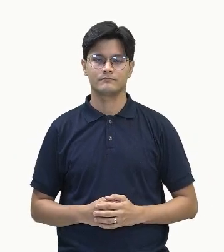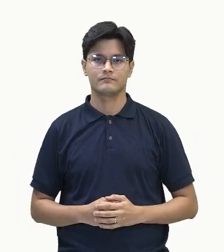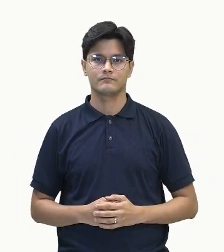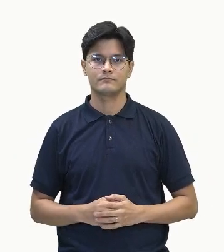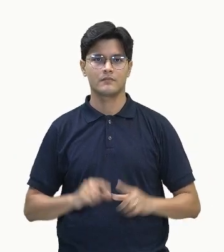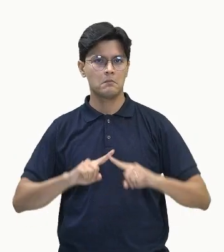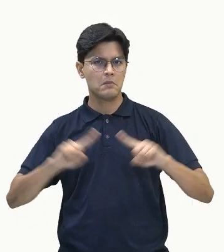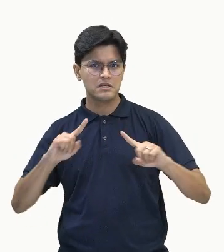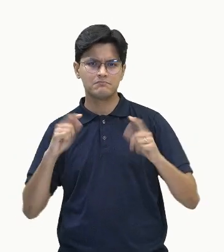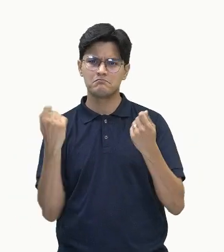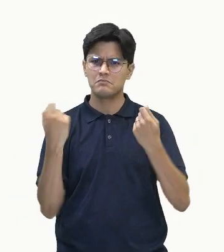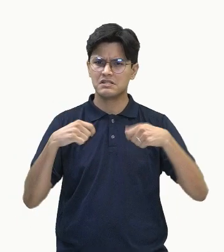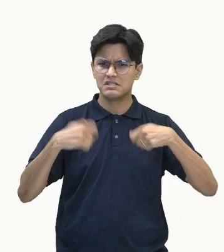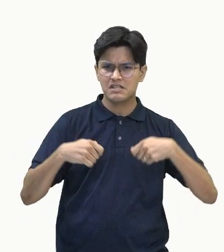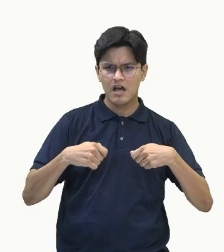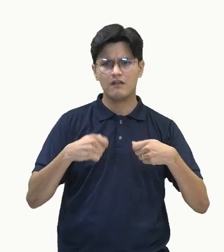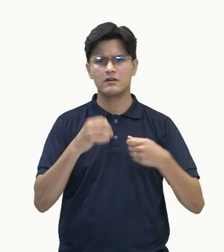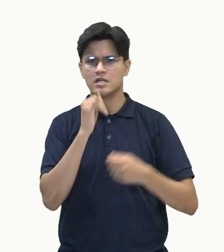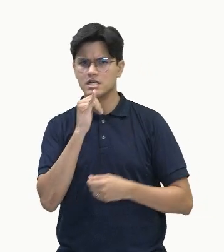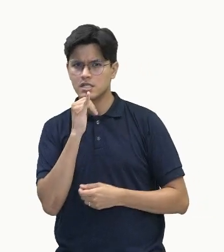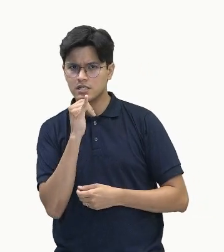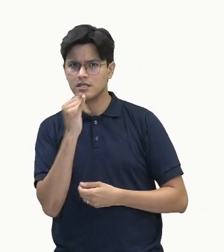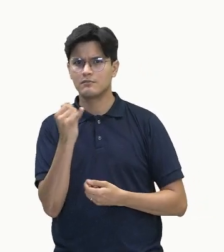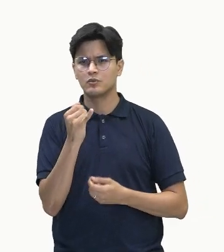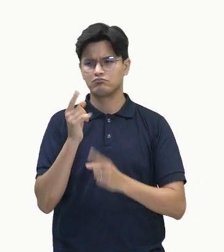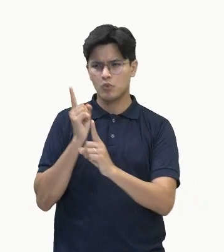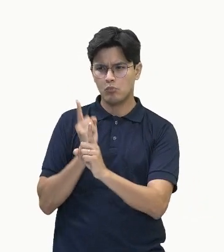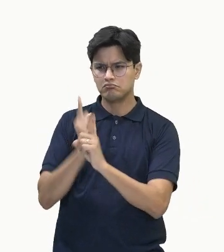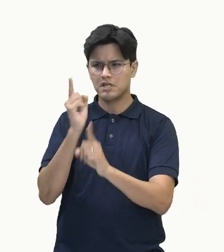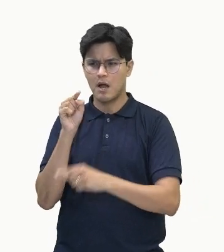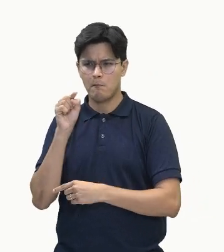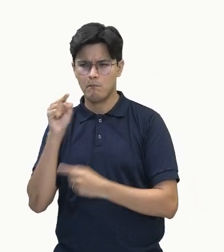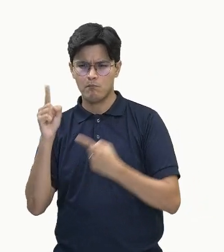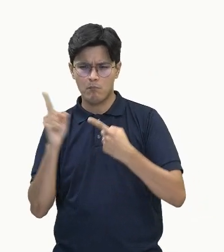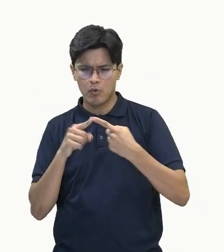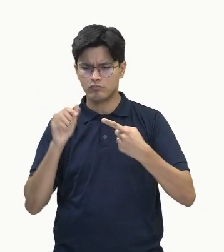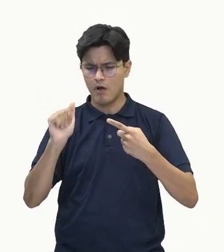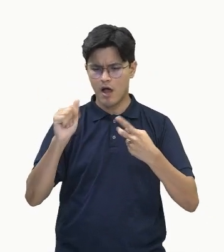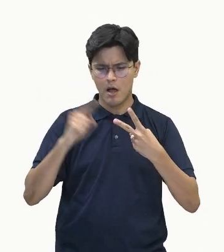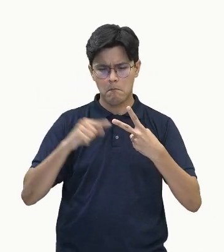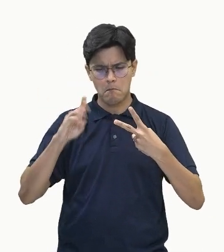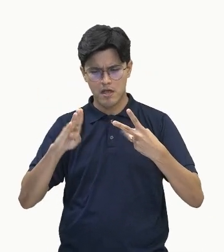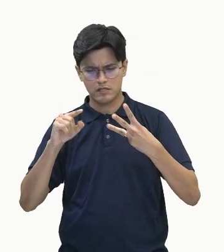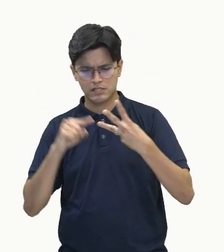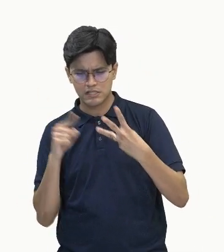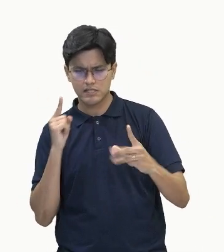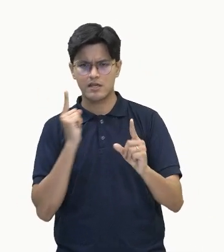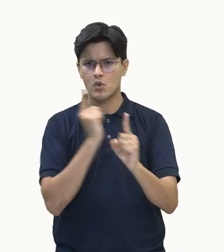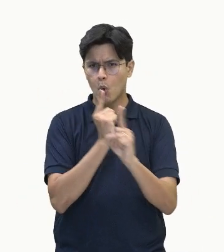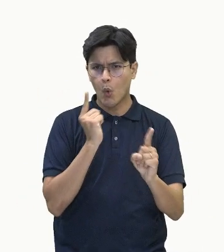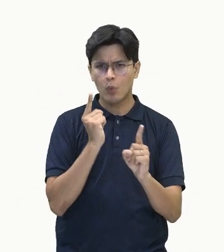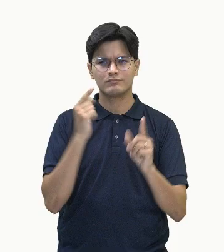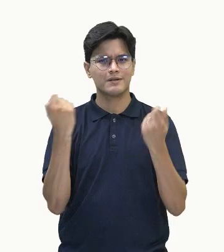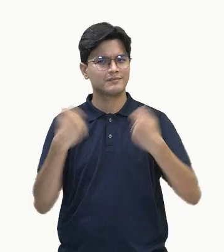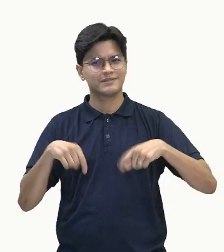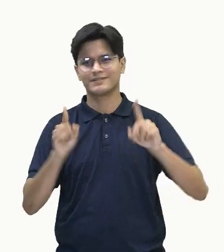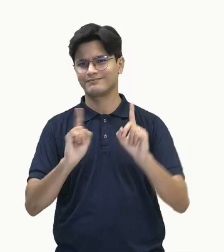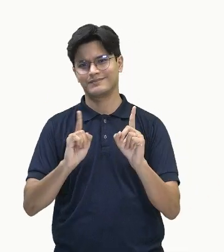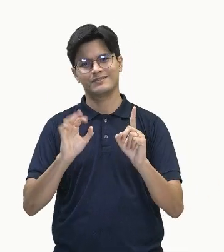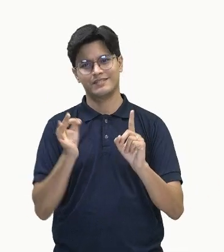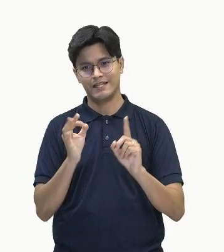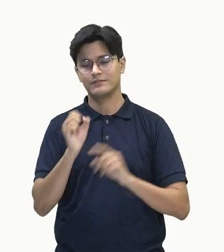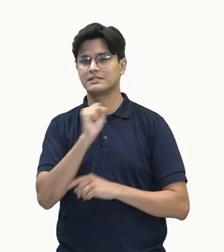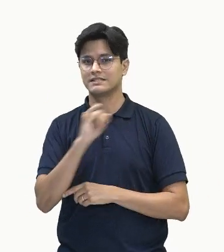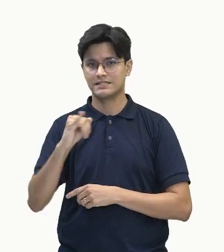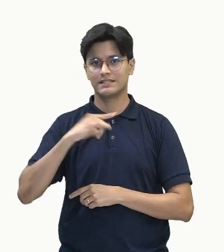esse trabalho. Por quê? Porque se eu sei que eu tenho 3 pontos, onde esses 3 pontos não são colineares,